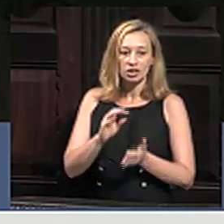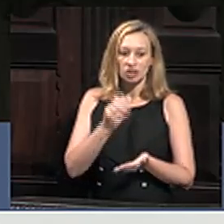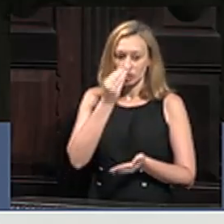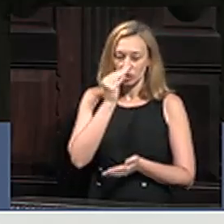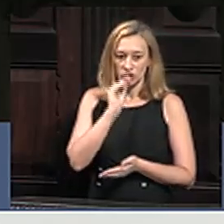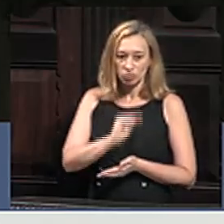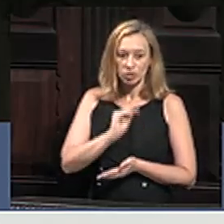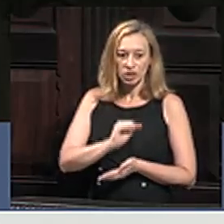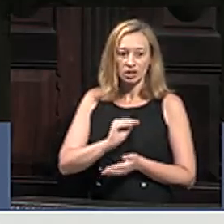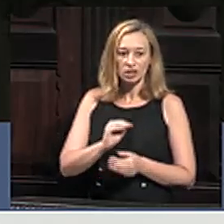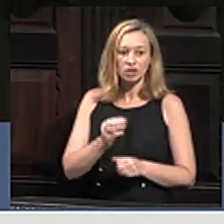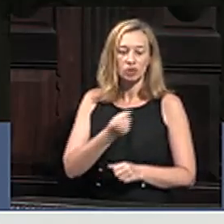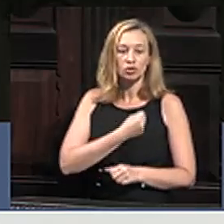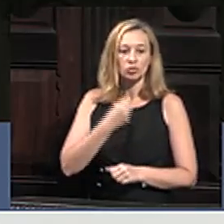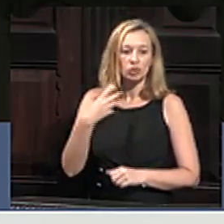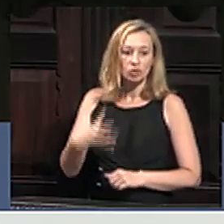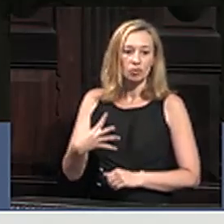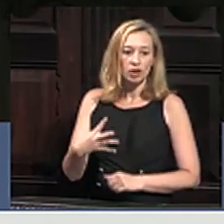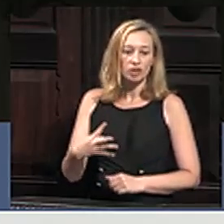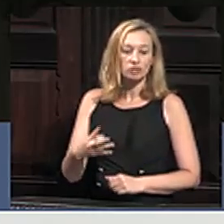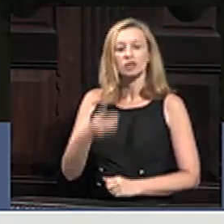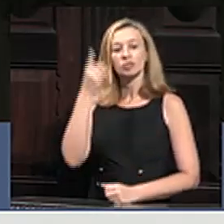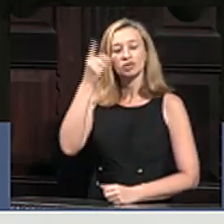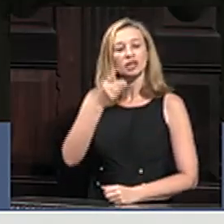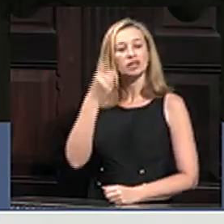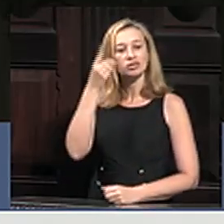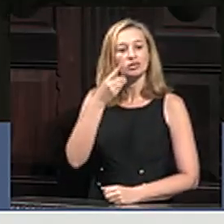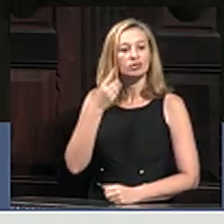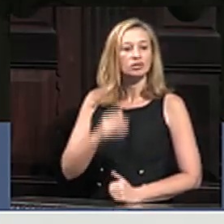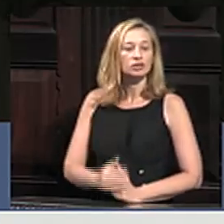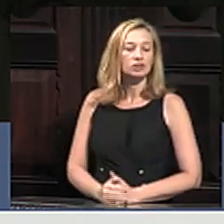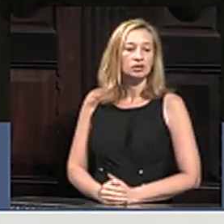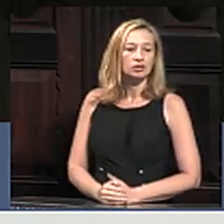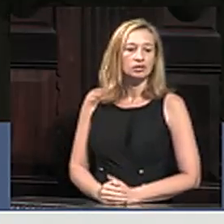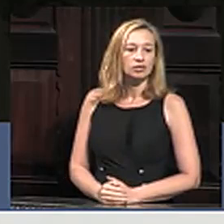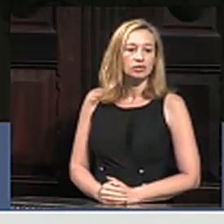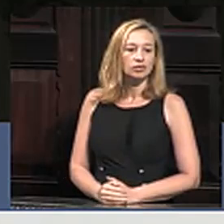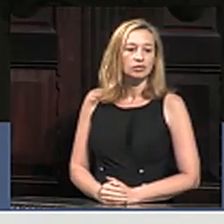Modificativa número 4, também deputado